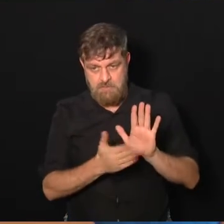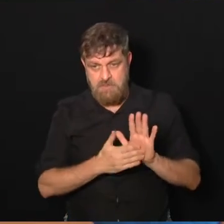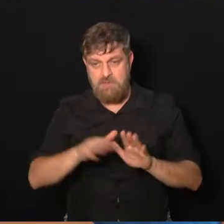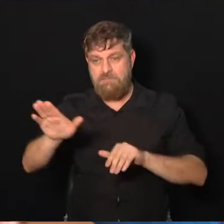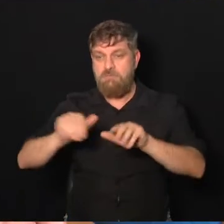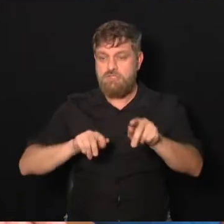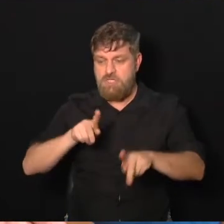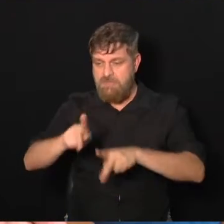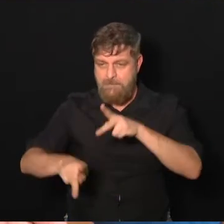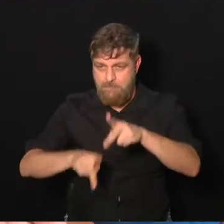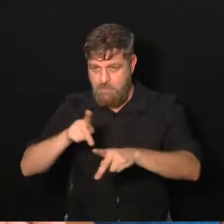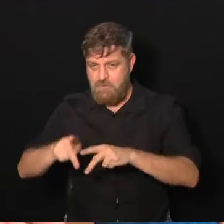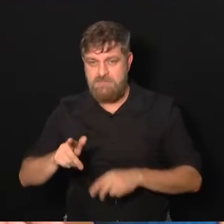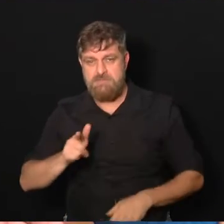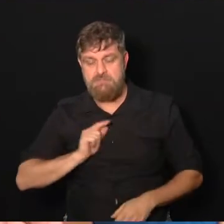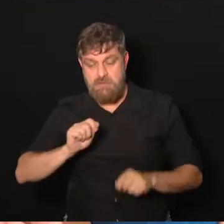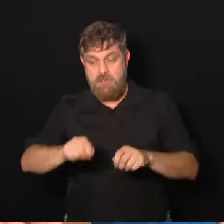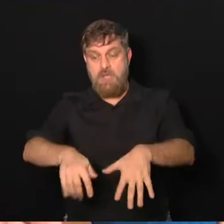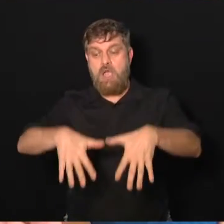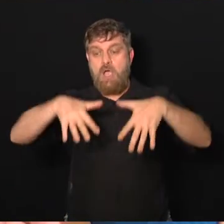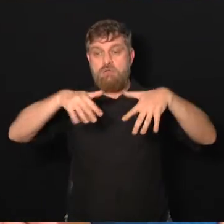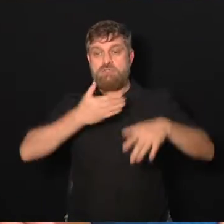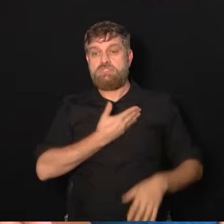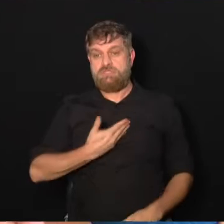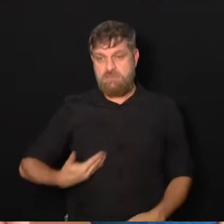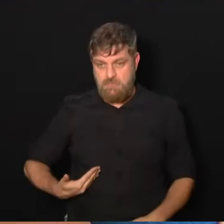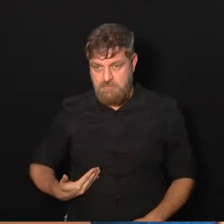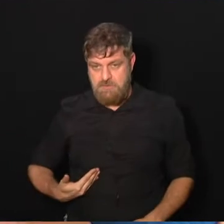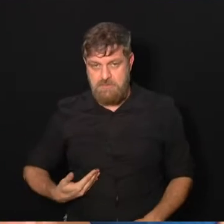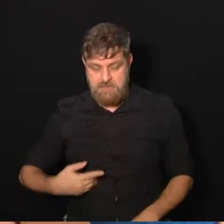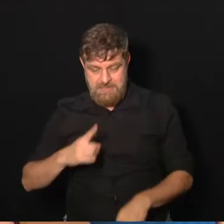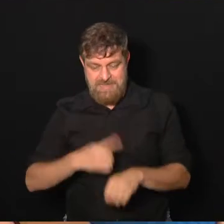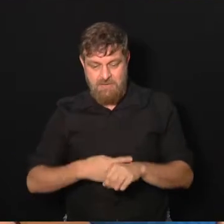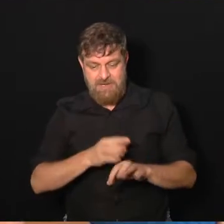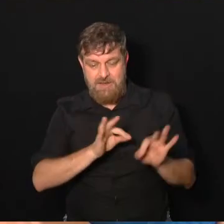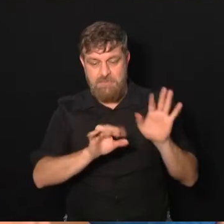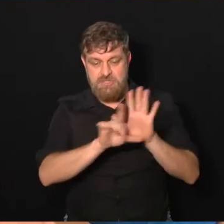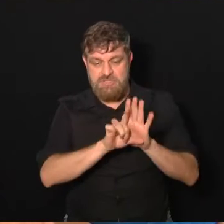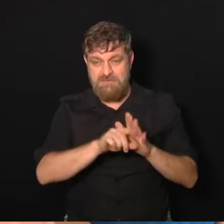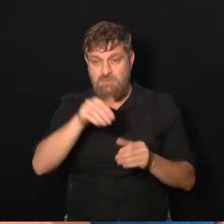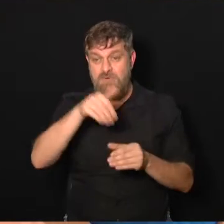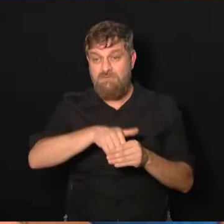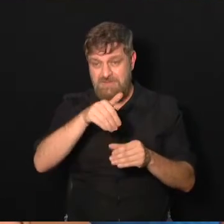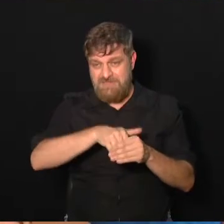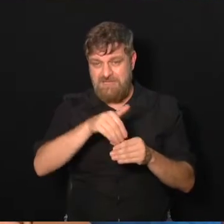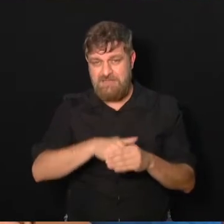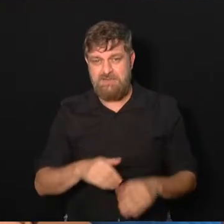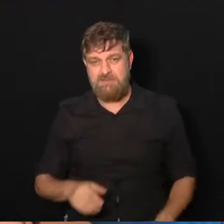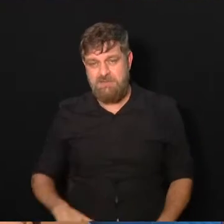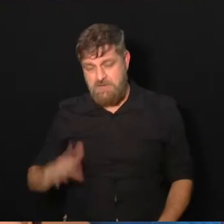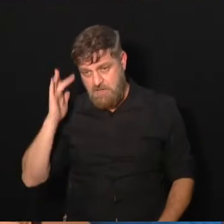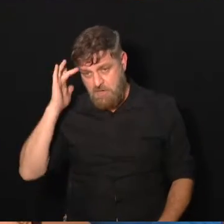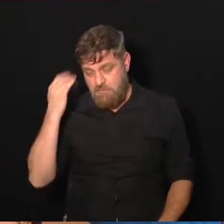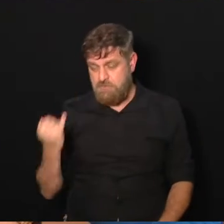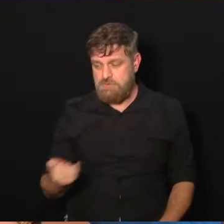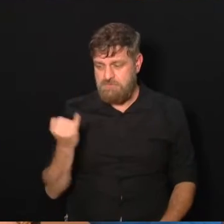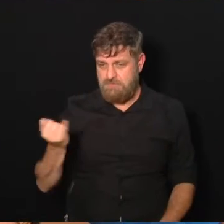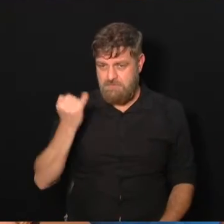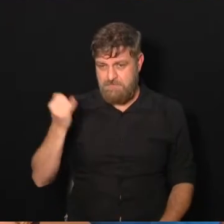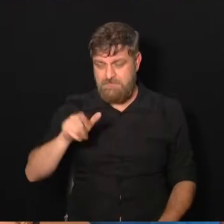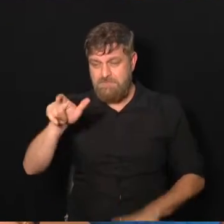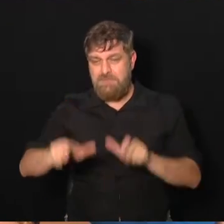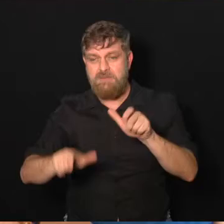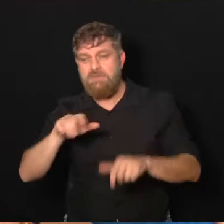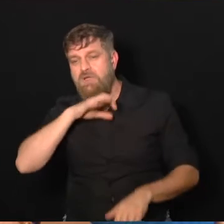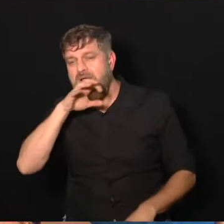população através, né, do próprio projeto em si, que vai estar sendo discutido. Mas assim, eu acho muito importante quem realmente